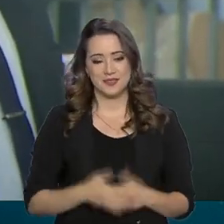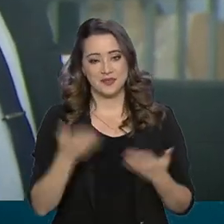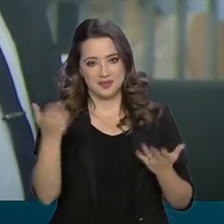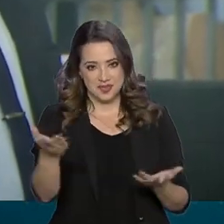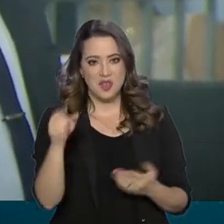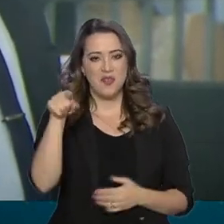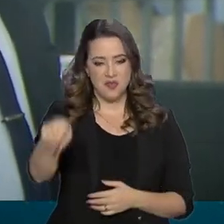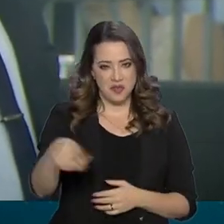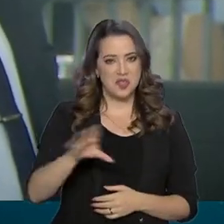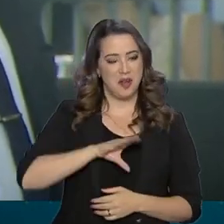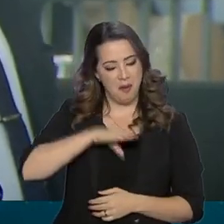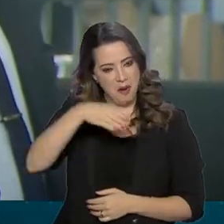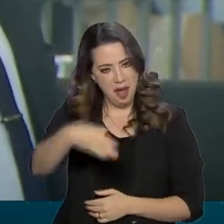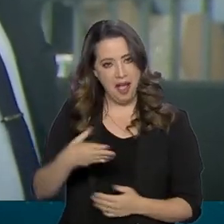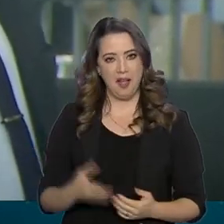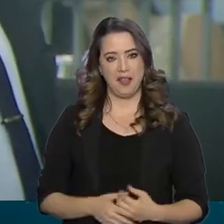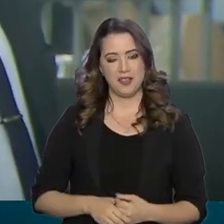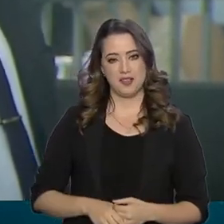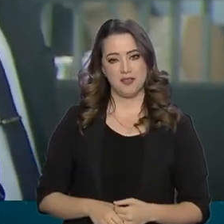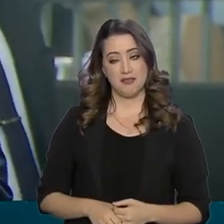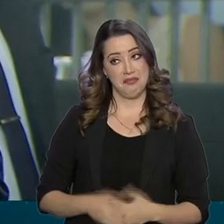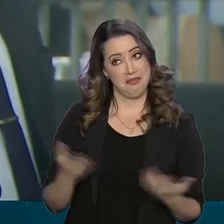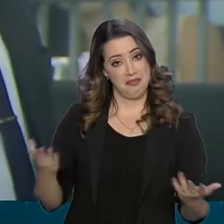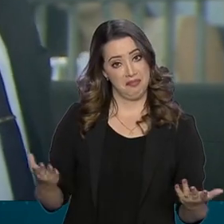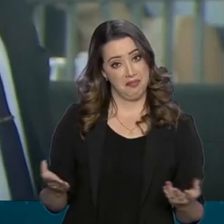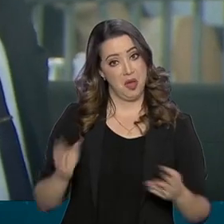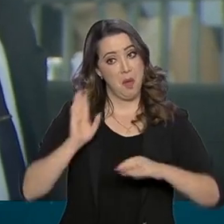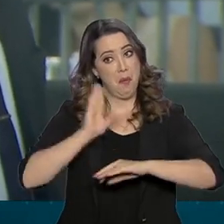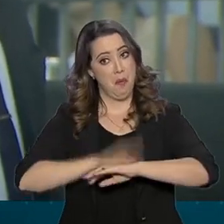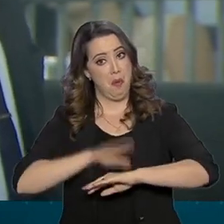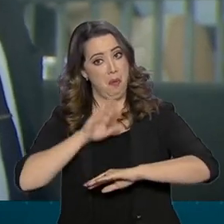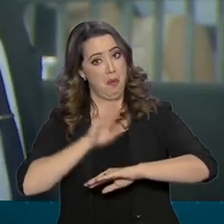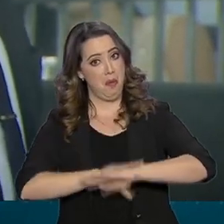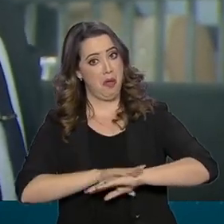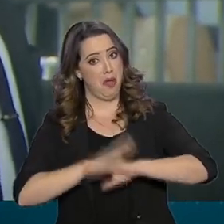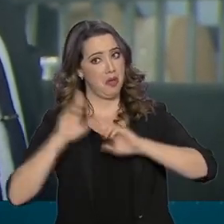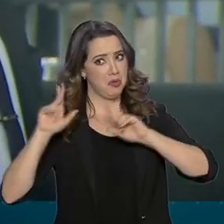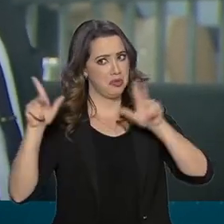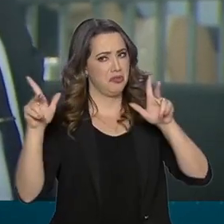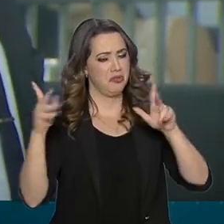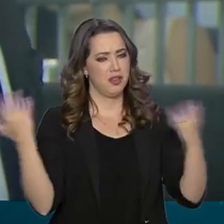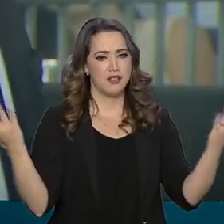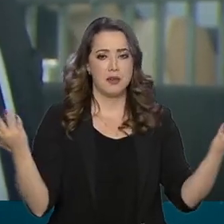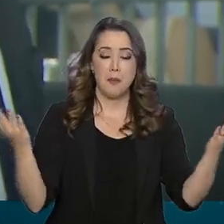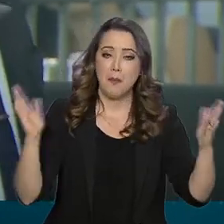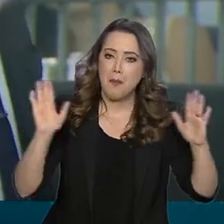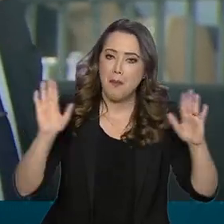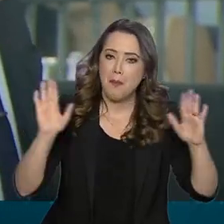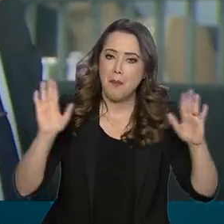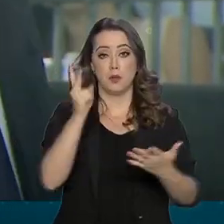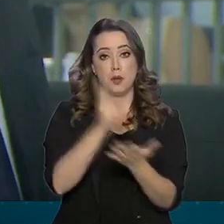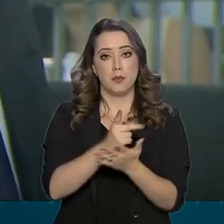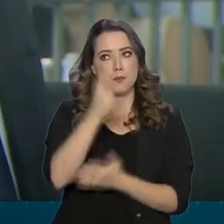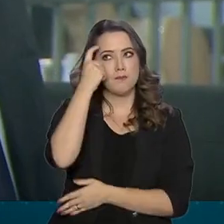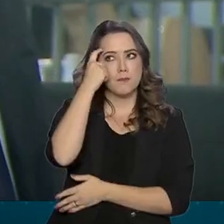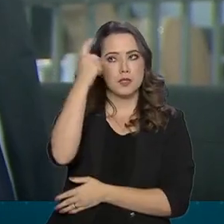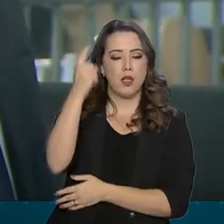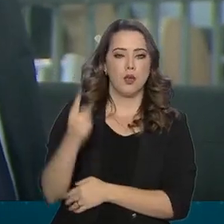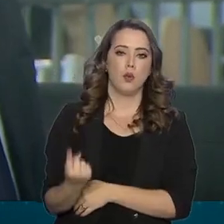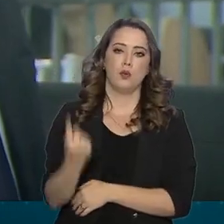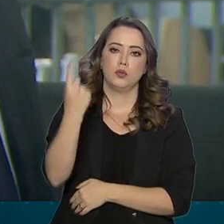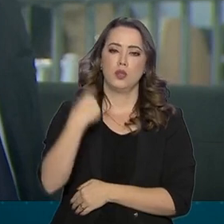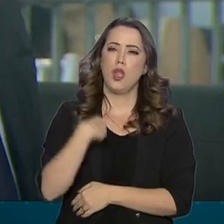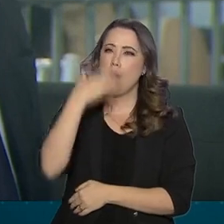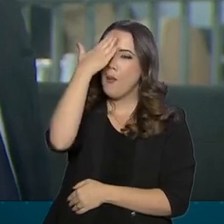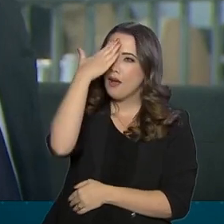muito corajoso, momentos completamente adversos, mas eu agradeço a